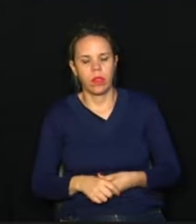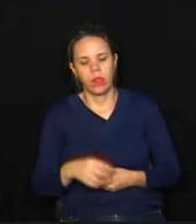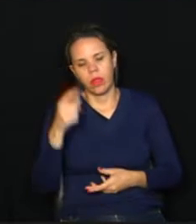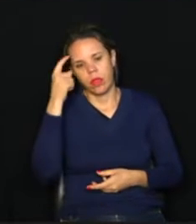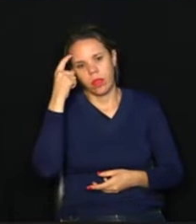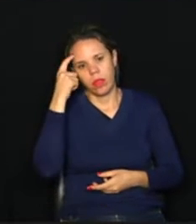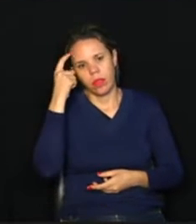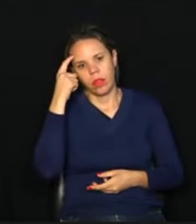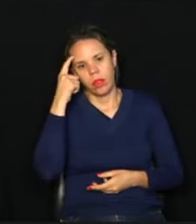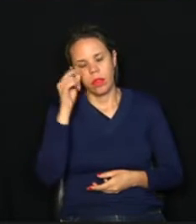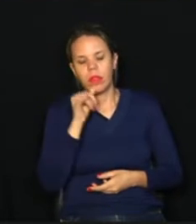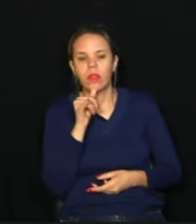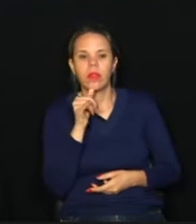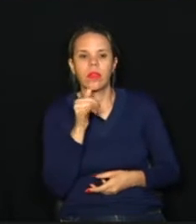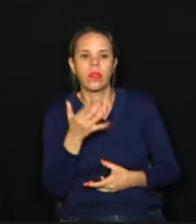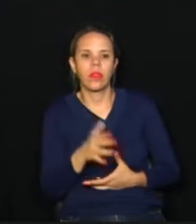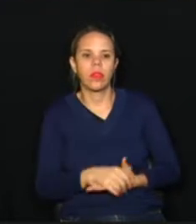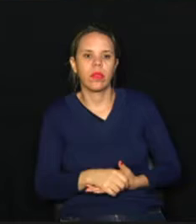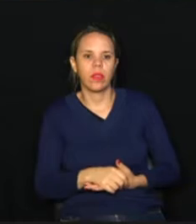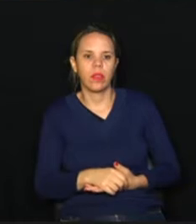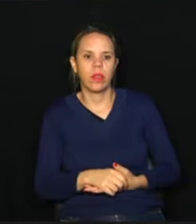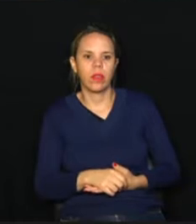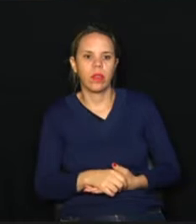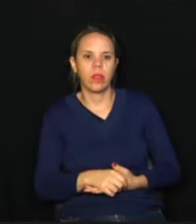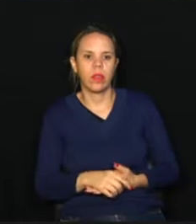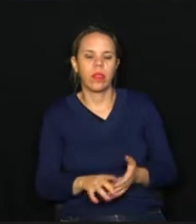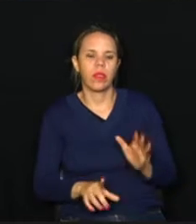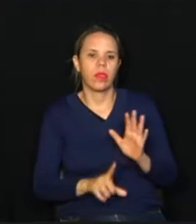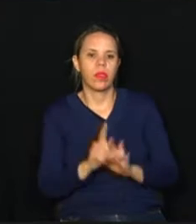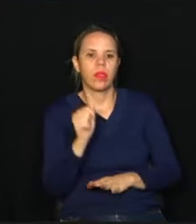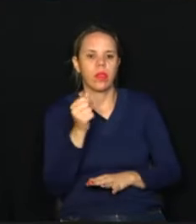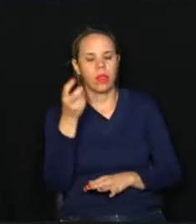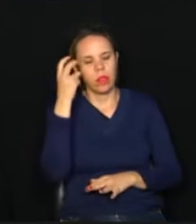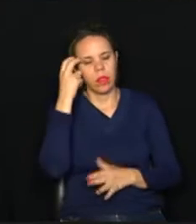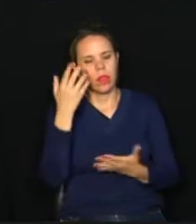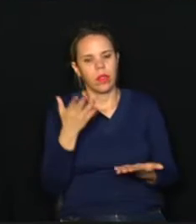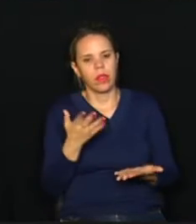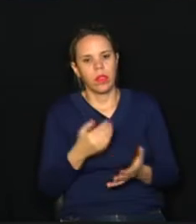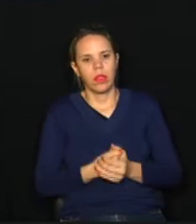pensarmos, por exemplo, nos rendimentos dessas culturas,